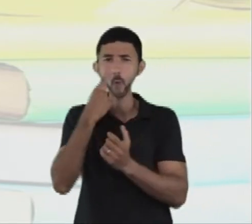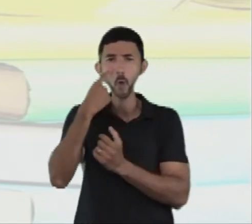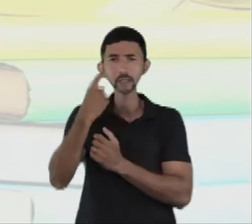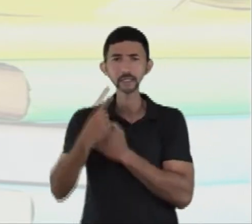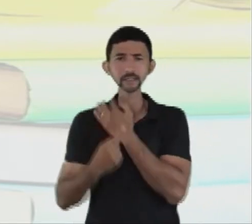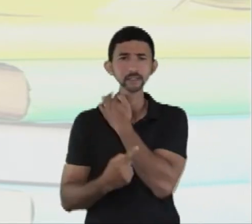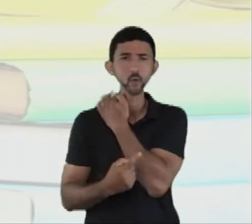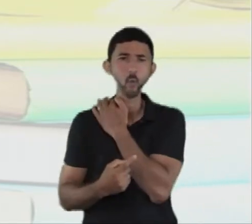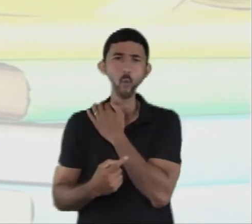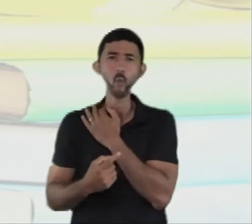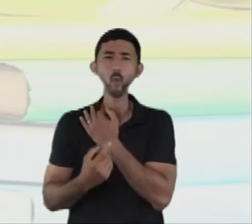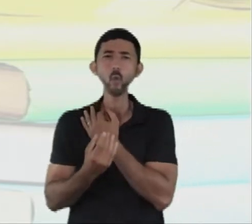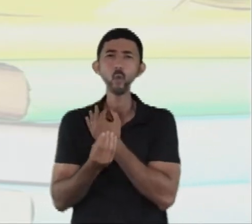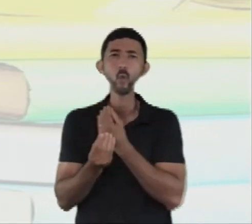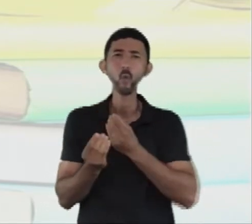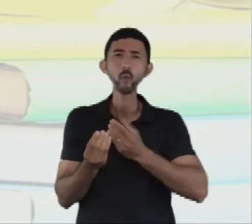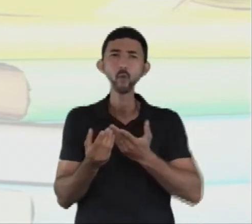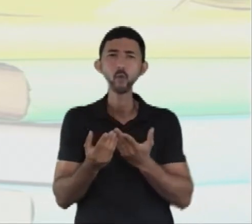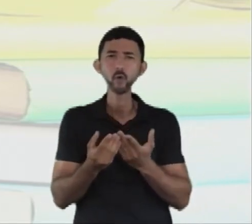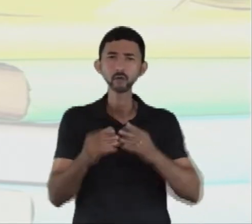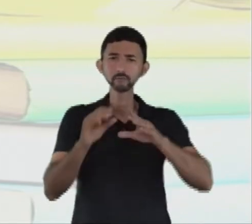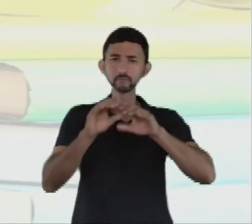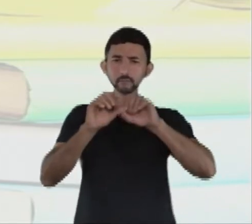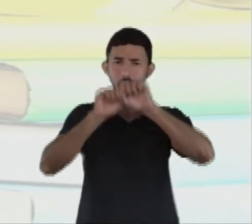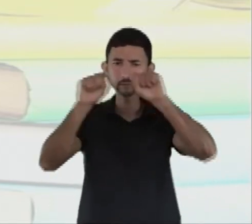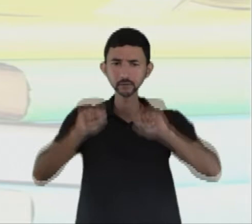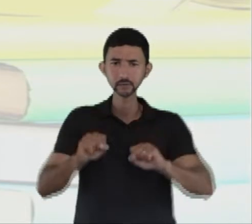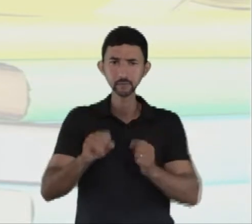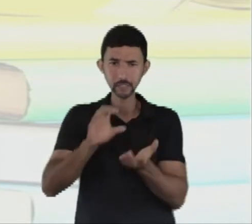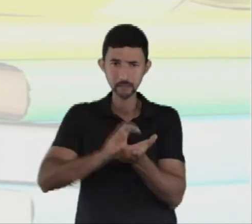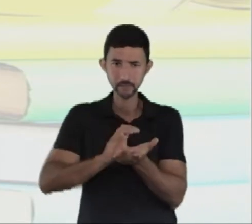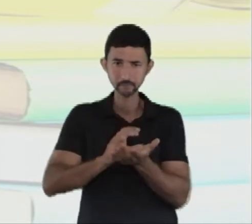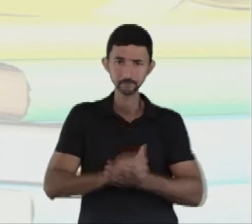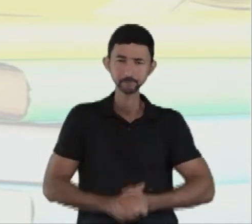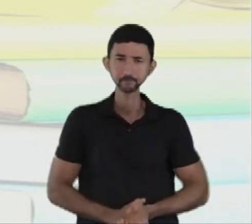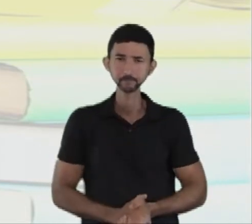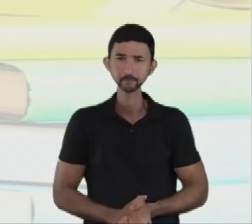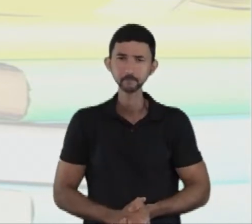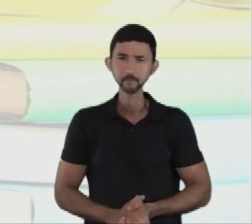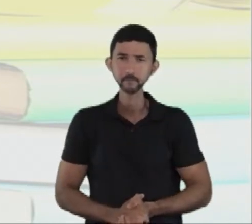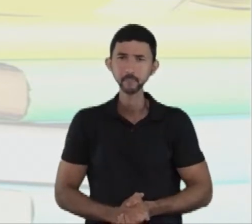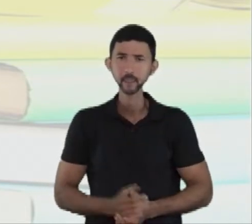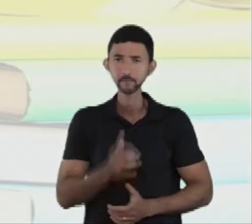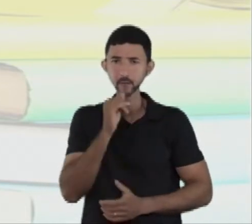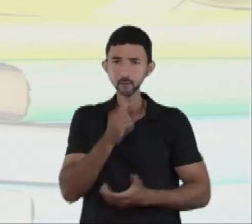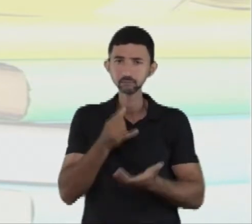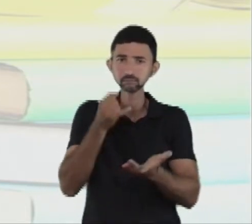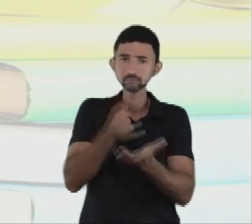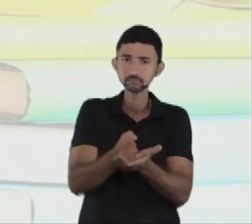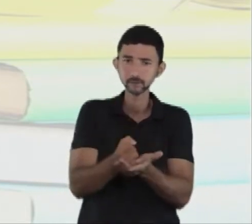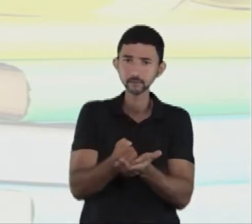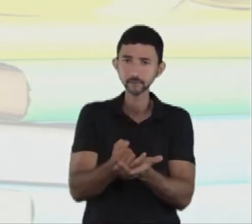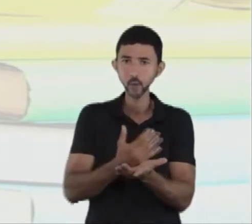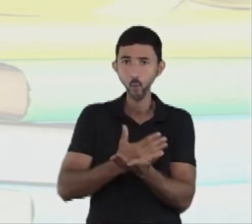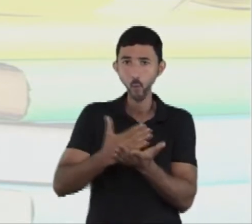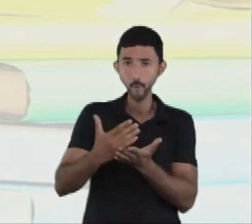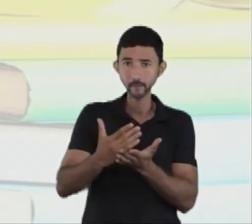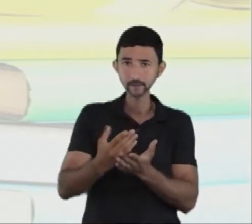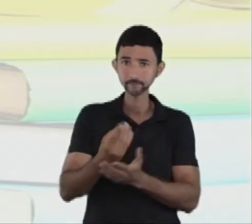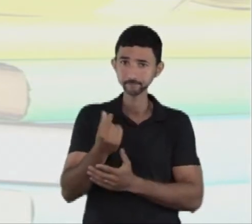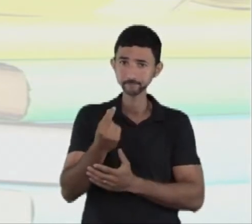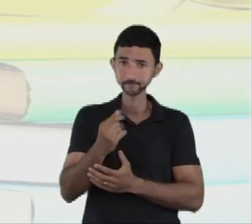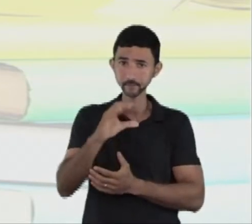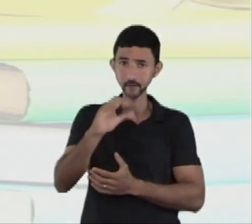interessante como é que funciona o capitalismo. A gente tem o capital, que é um investimento inicial. Esse